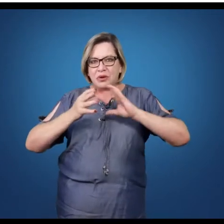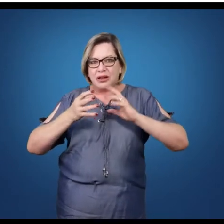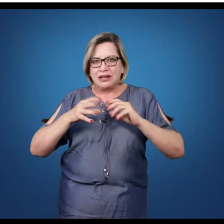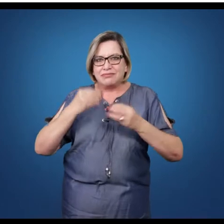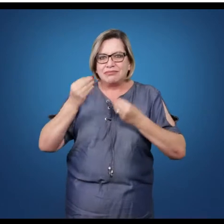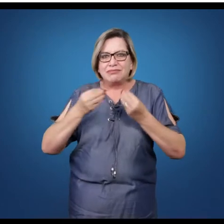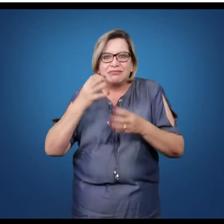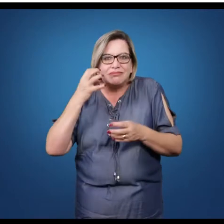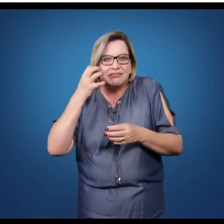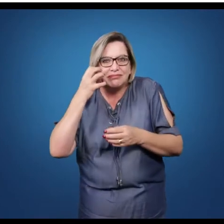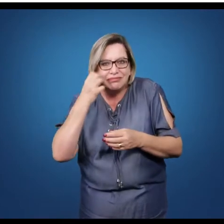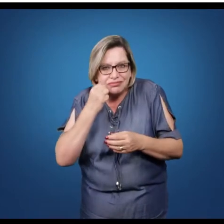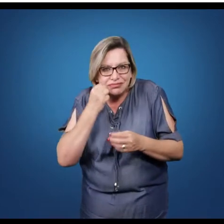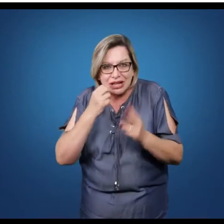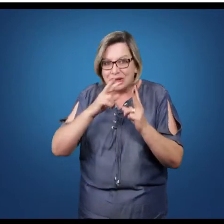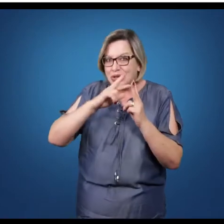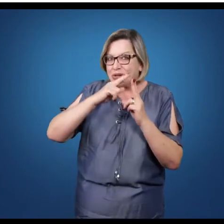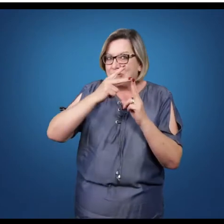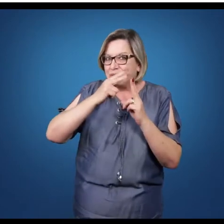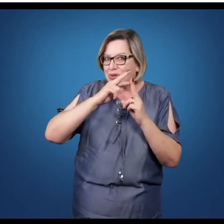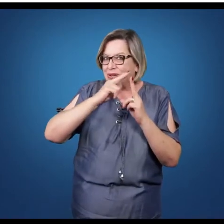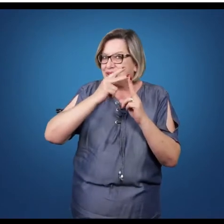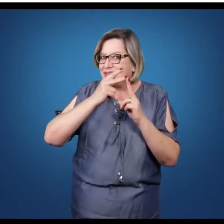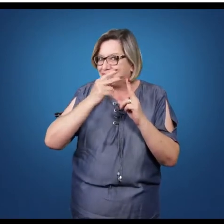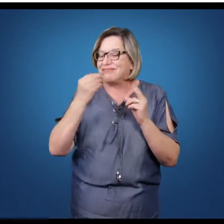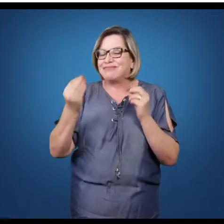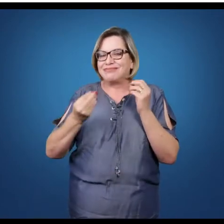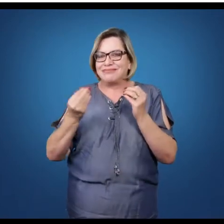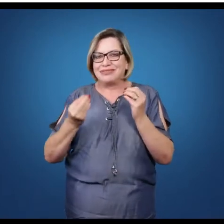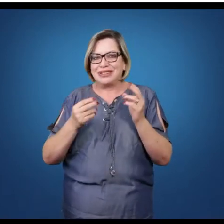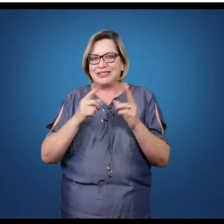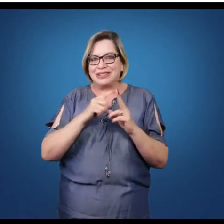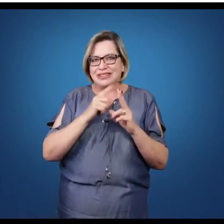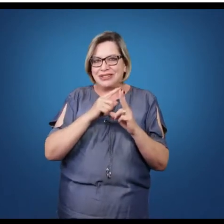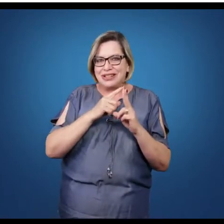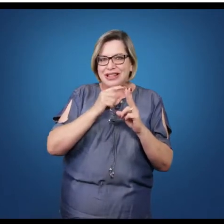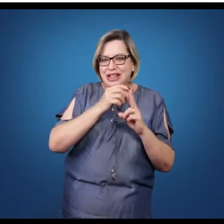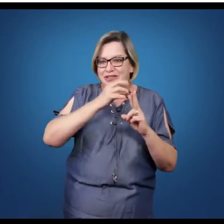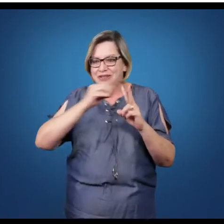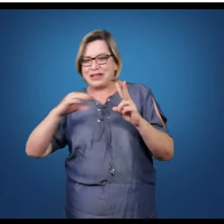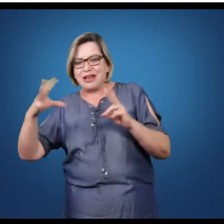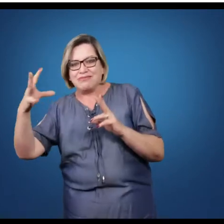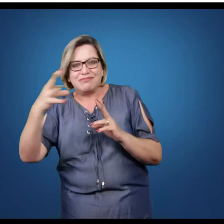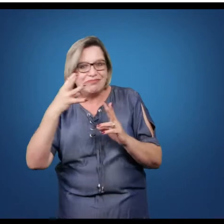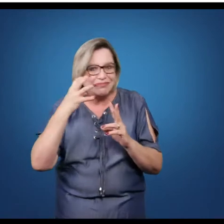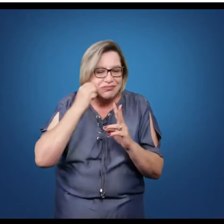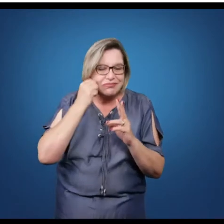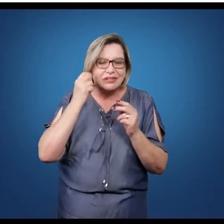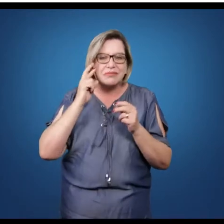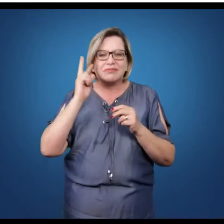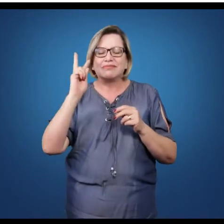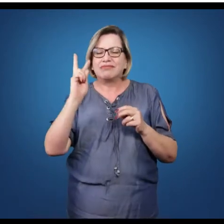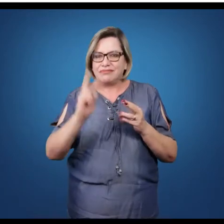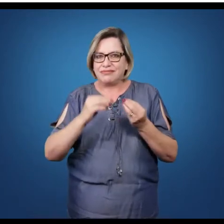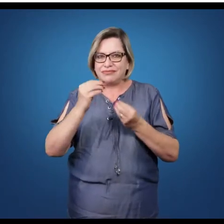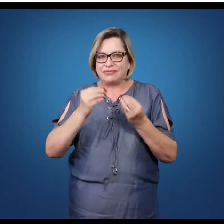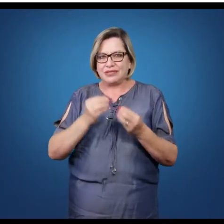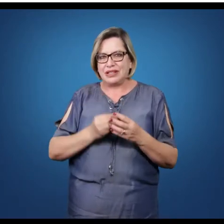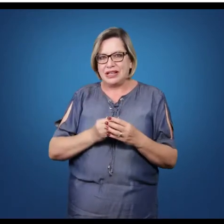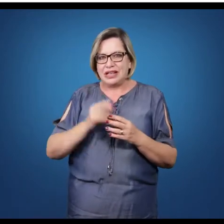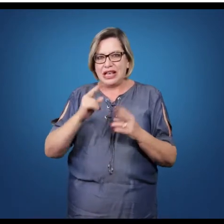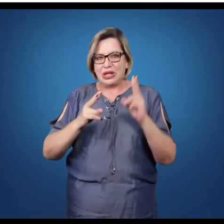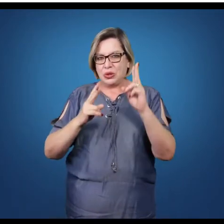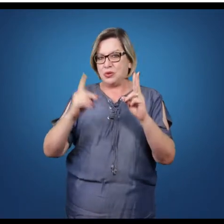roubar agora. De quem ele roubar a bola, passa a ser aquele que vai tentar tomar a bola da dupla. Então é um